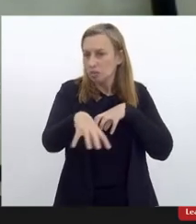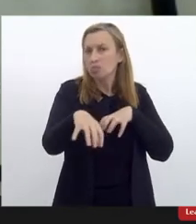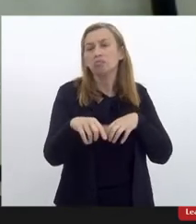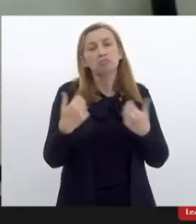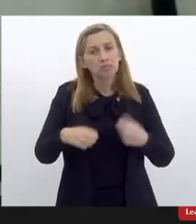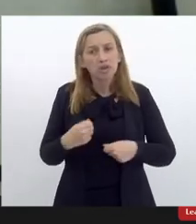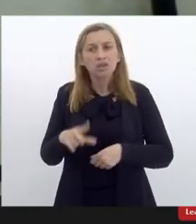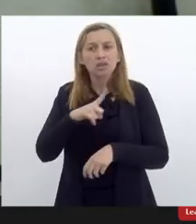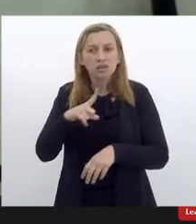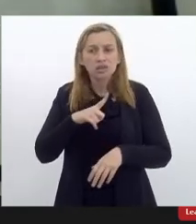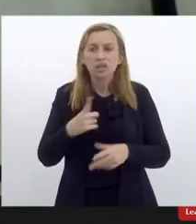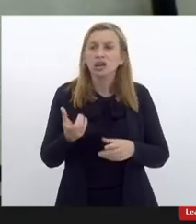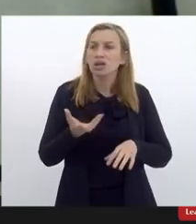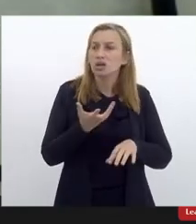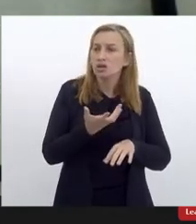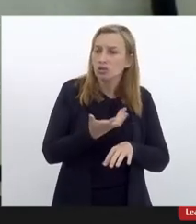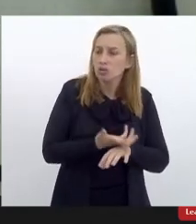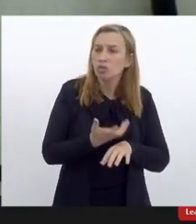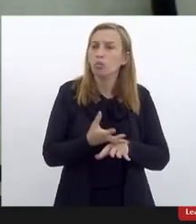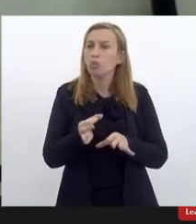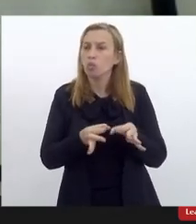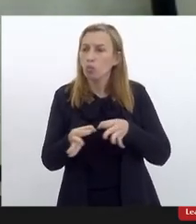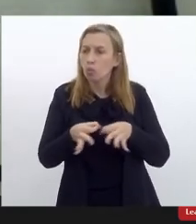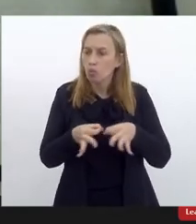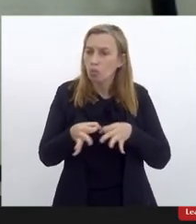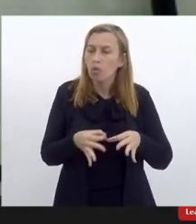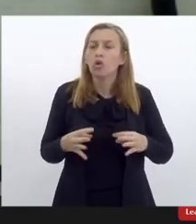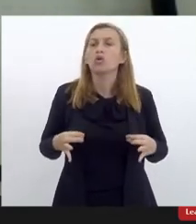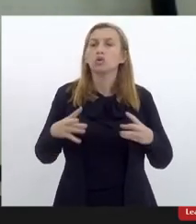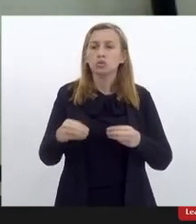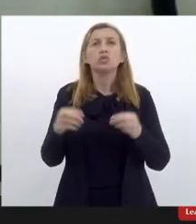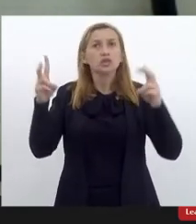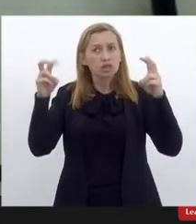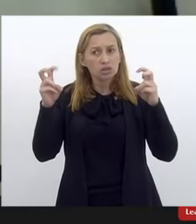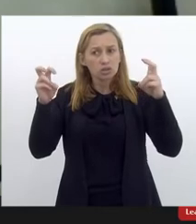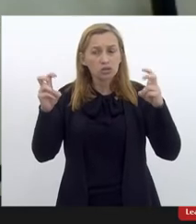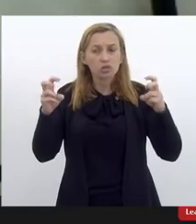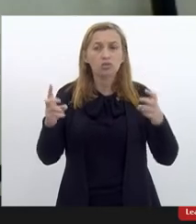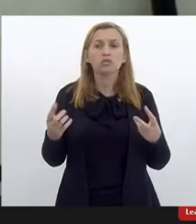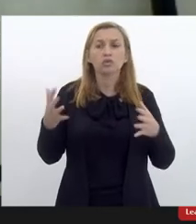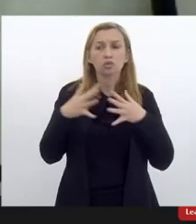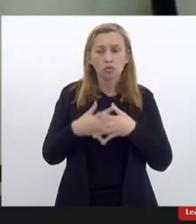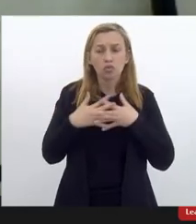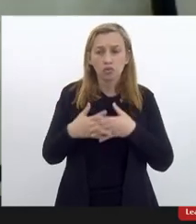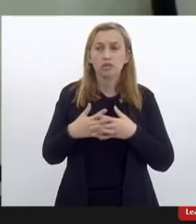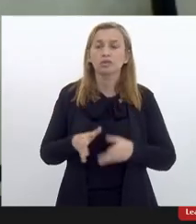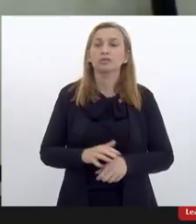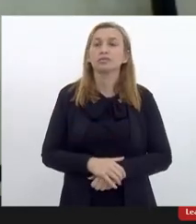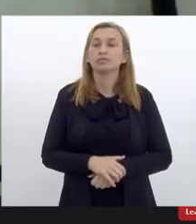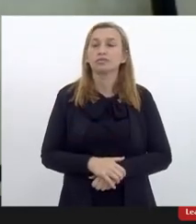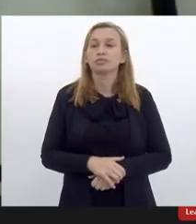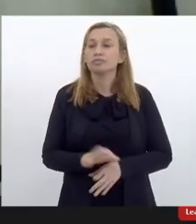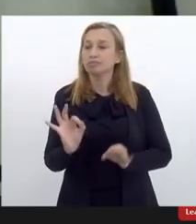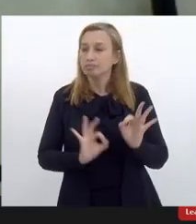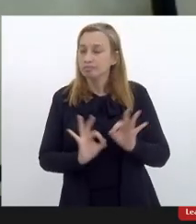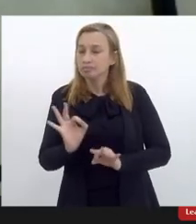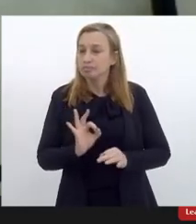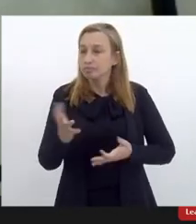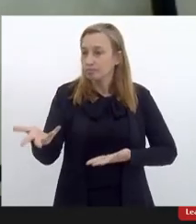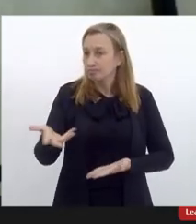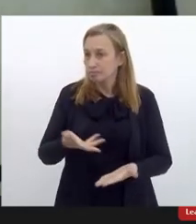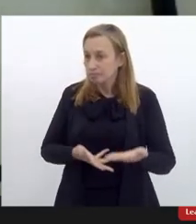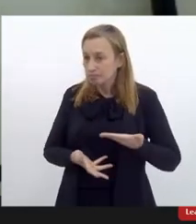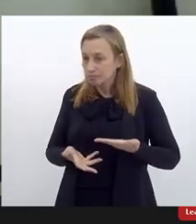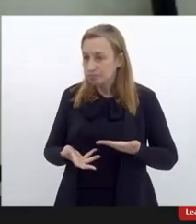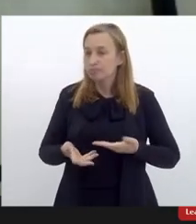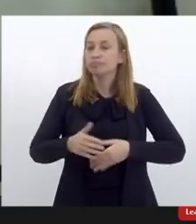ter uma disciplina, uma organização. Então, todas essas questões foram muito complicadas. Montamos uma parceria, firmamos